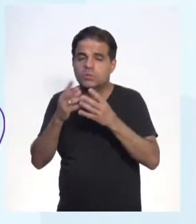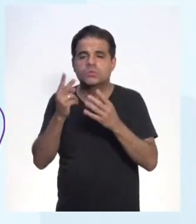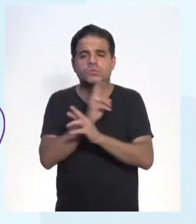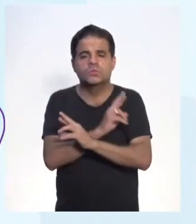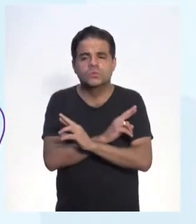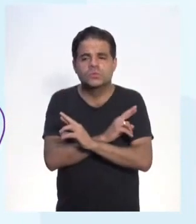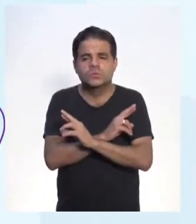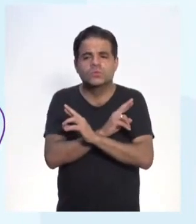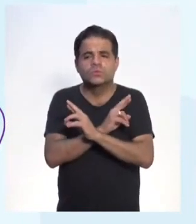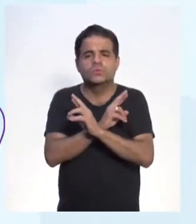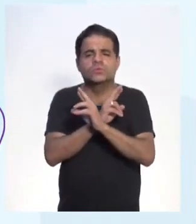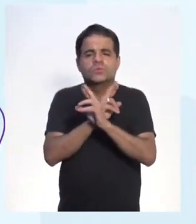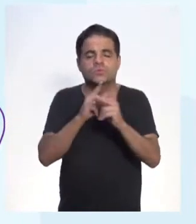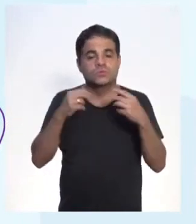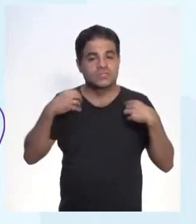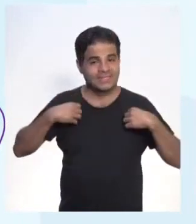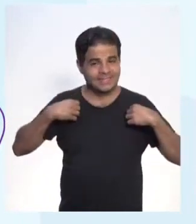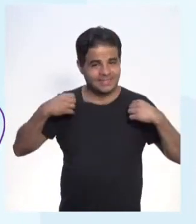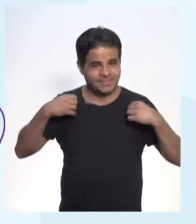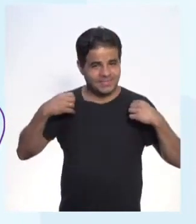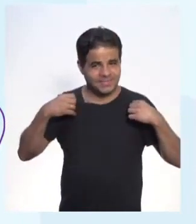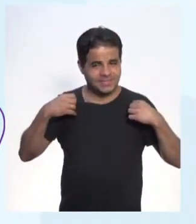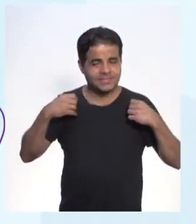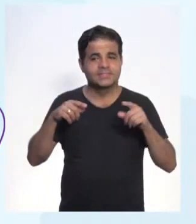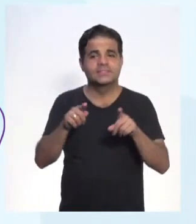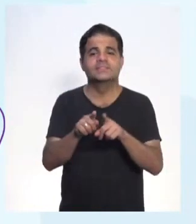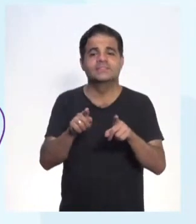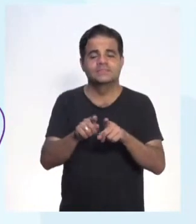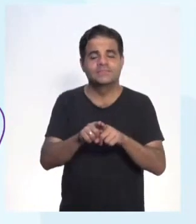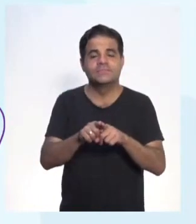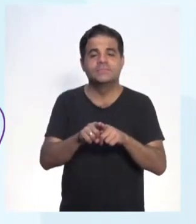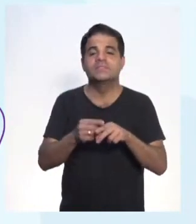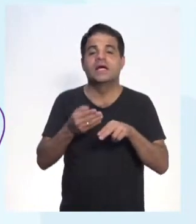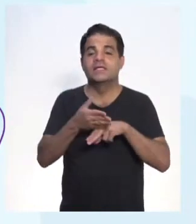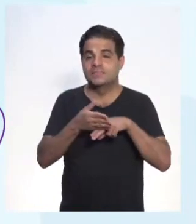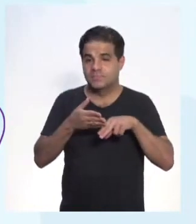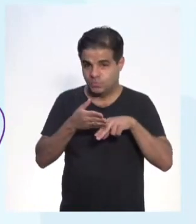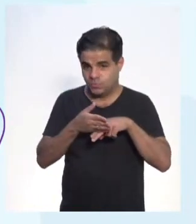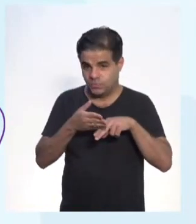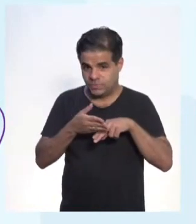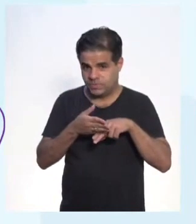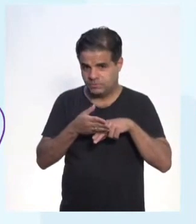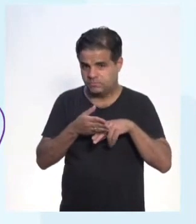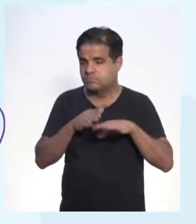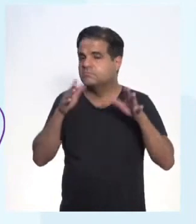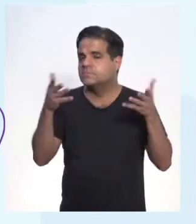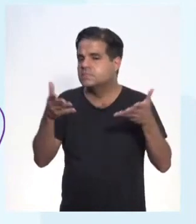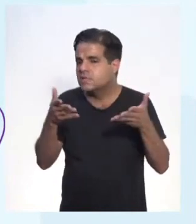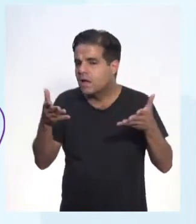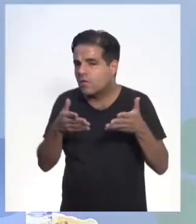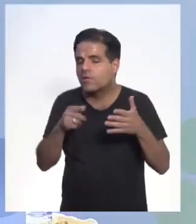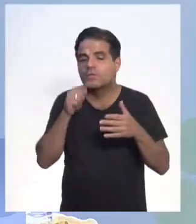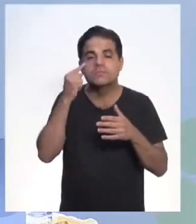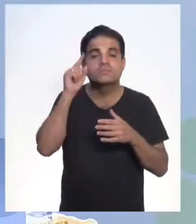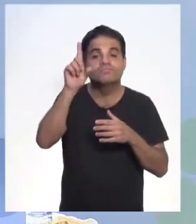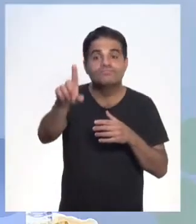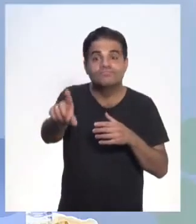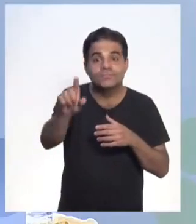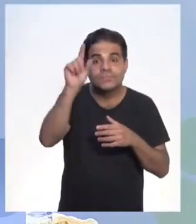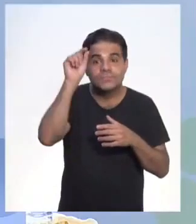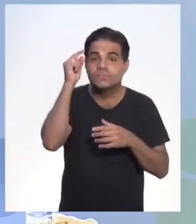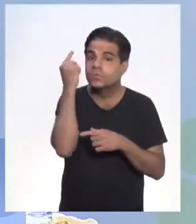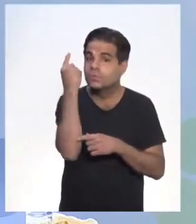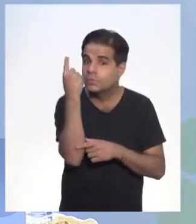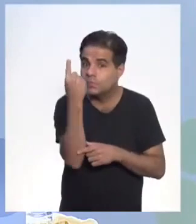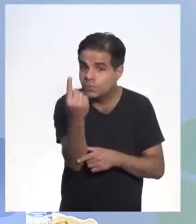O conjunto das camisetas e o conjunto das bermudas. Mas agora, você vai escolher